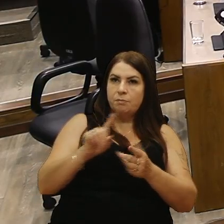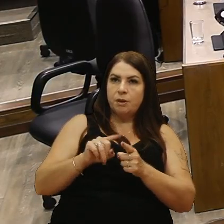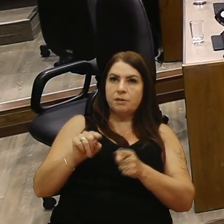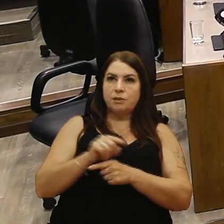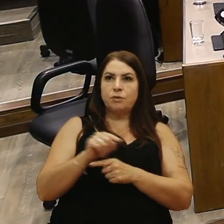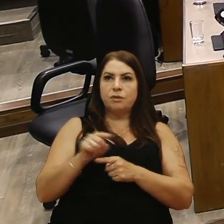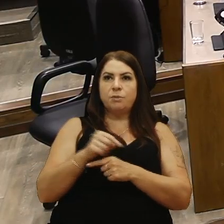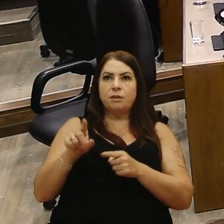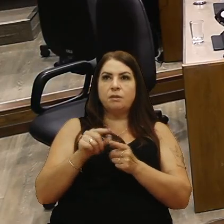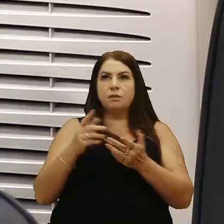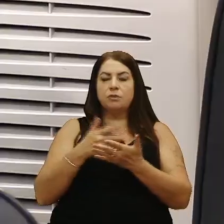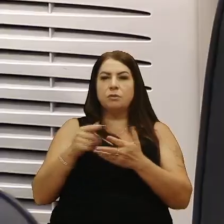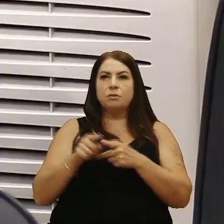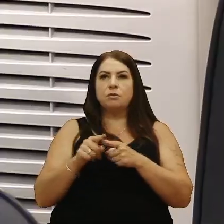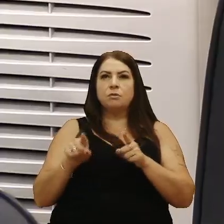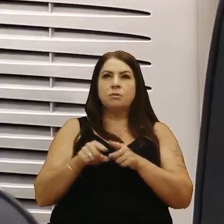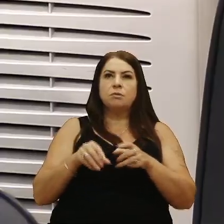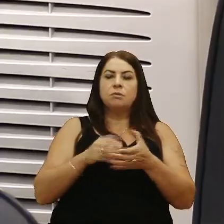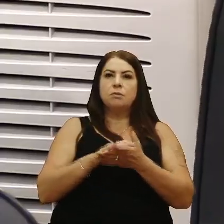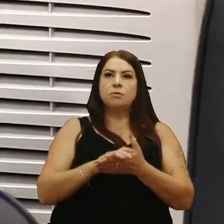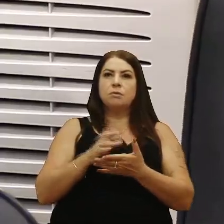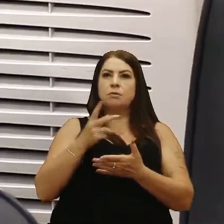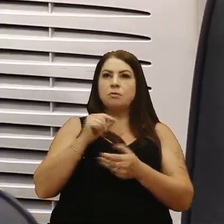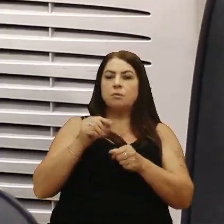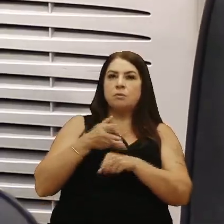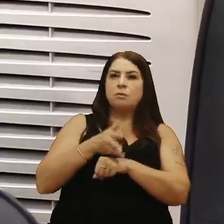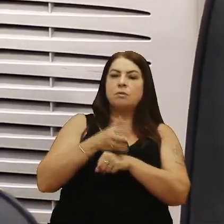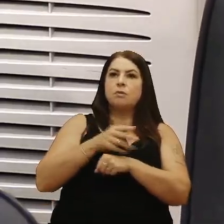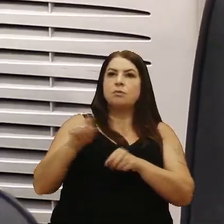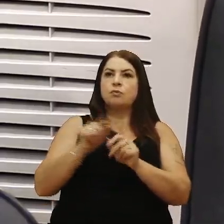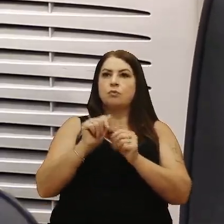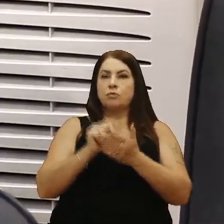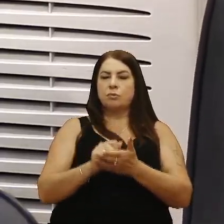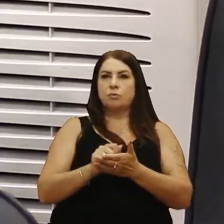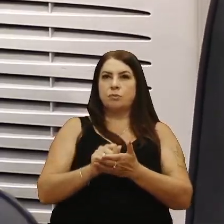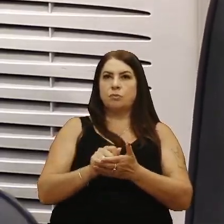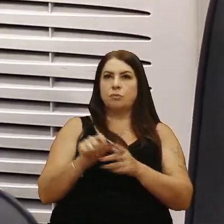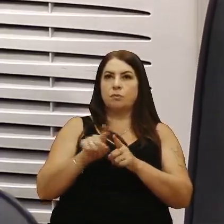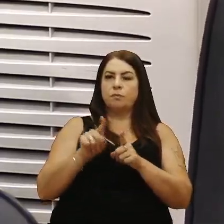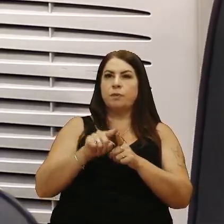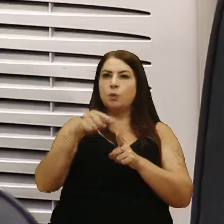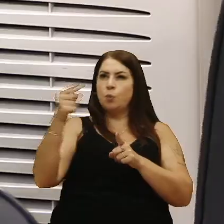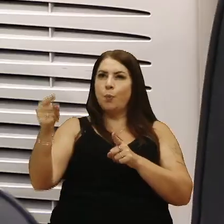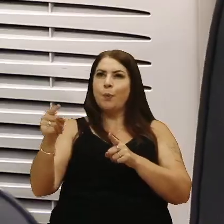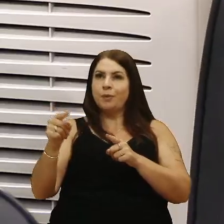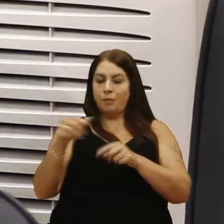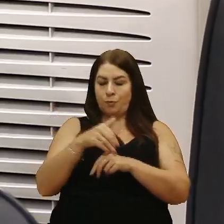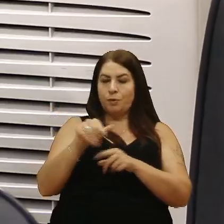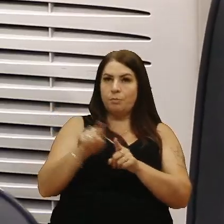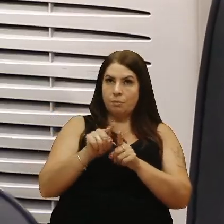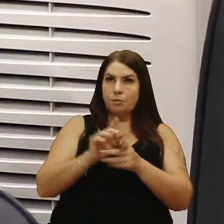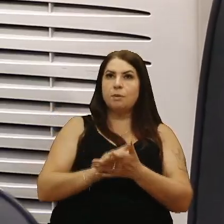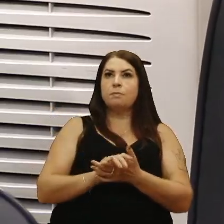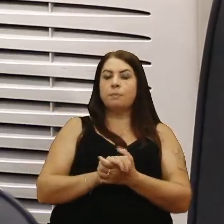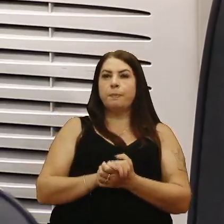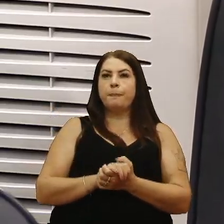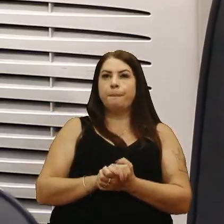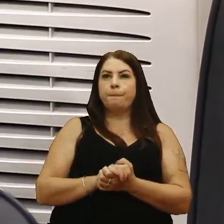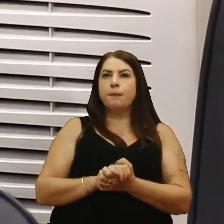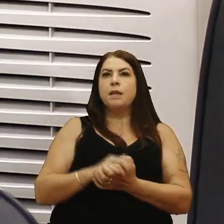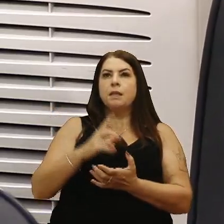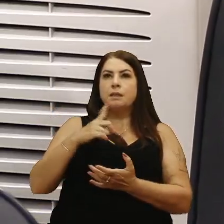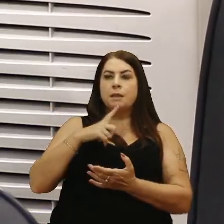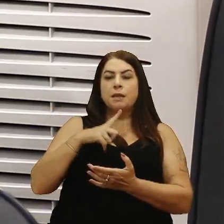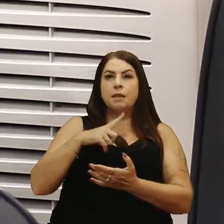obras do qual tenho encaminhamentos, do qual o senhor também faz parte, por exemplo, a Rua Santo Barpe, entre outras por aí. Mas nós temos